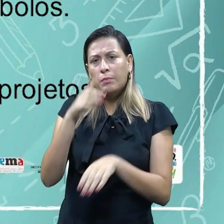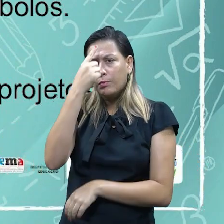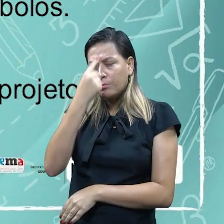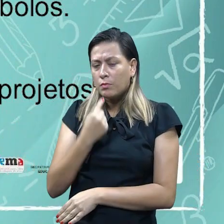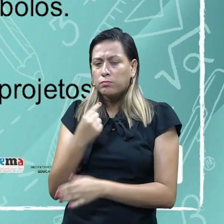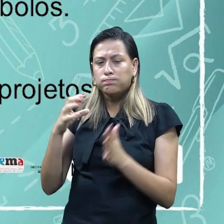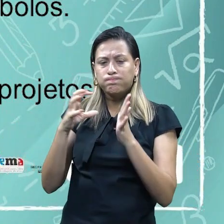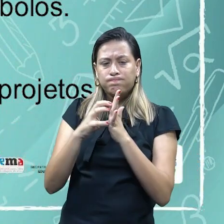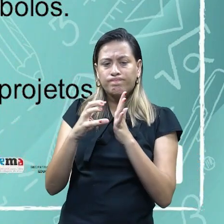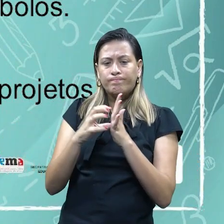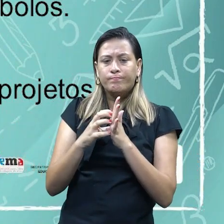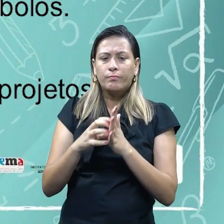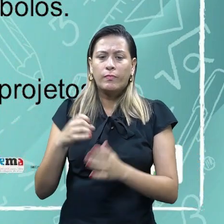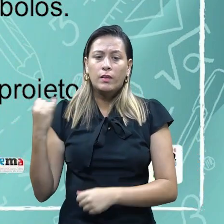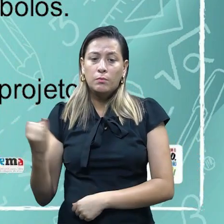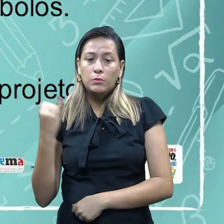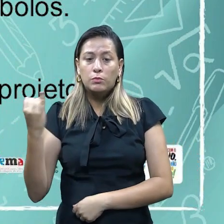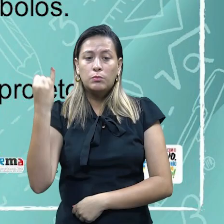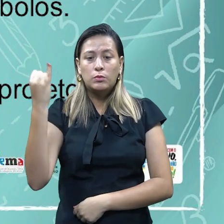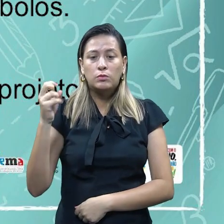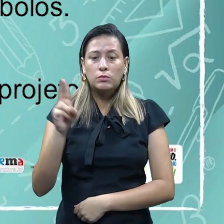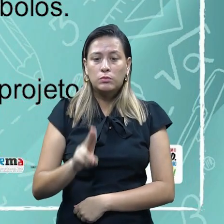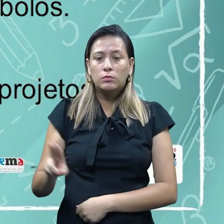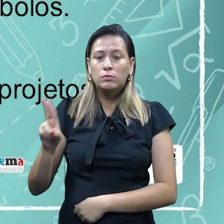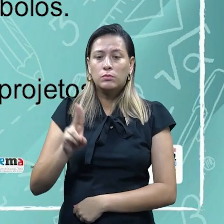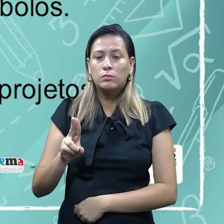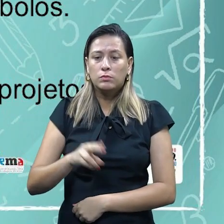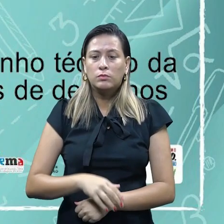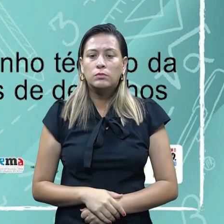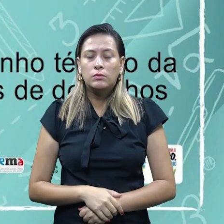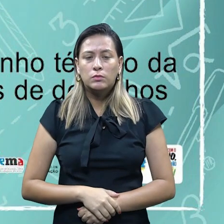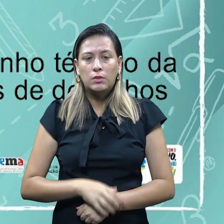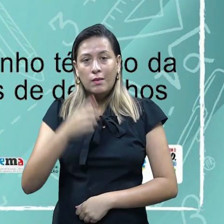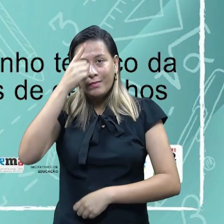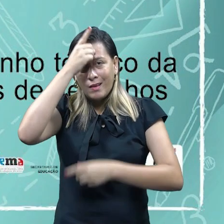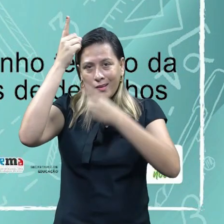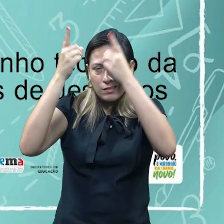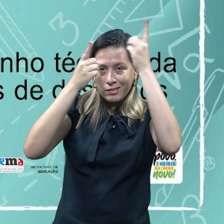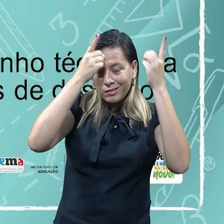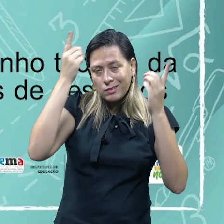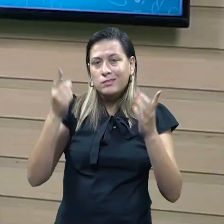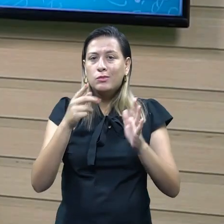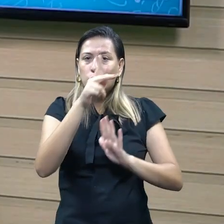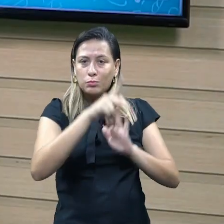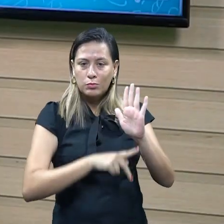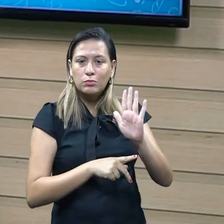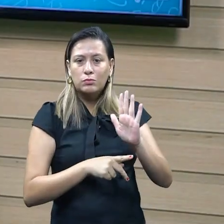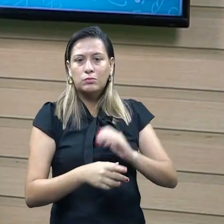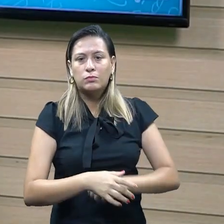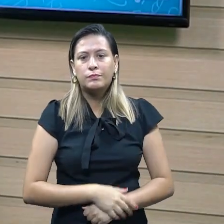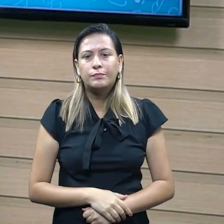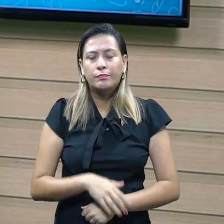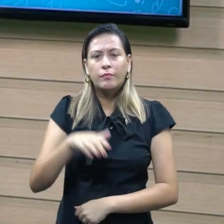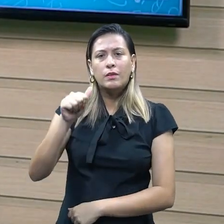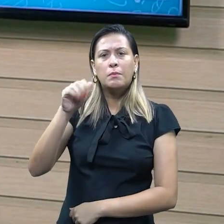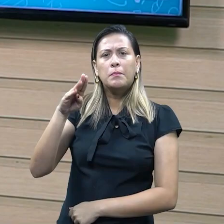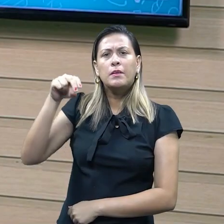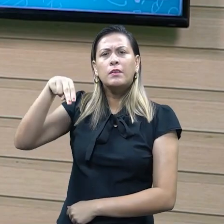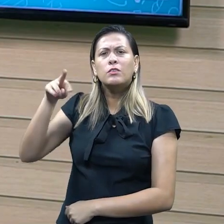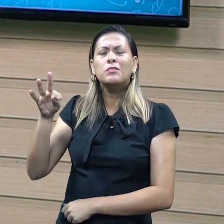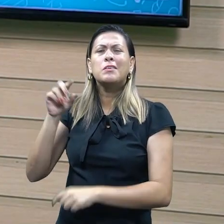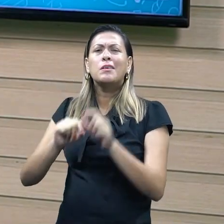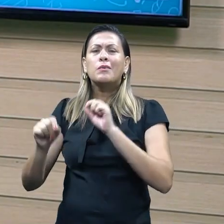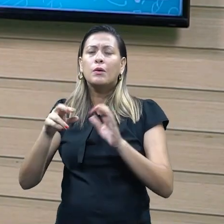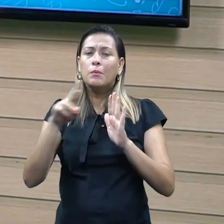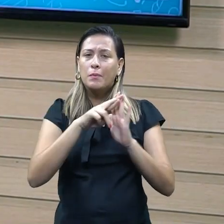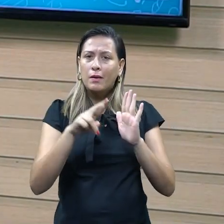aplicação é fundamental e decisiva na criação de projetos. A ABNT. A ABNT é uma norma